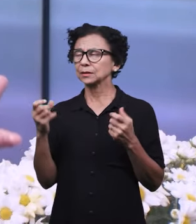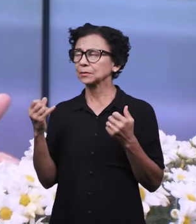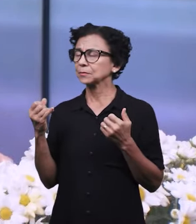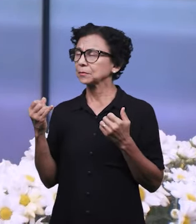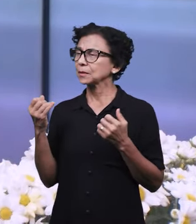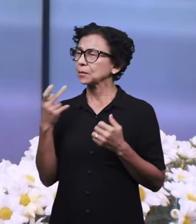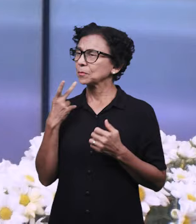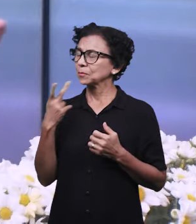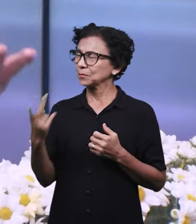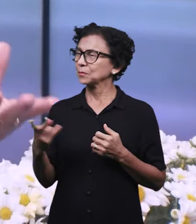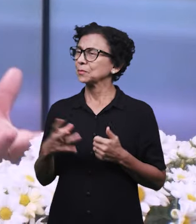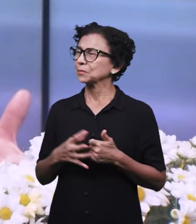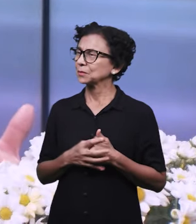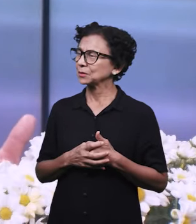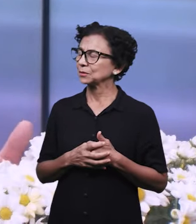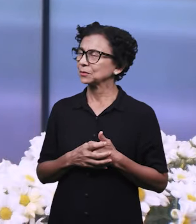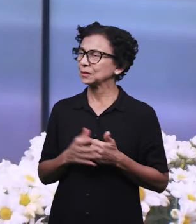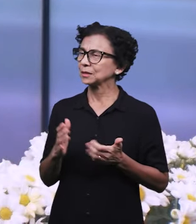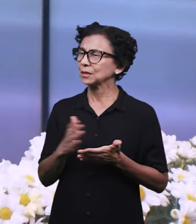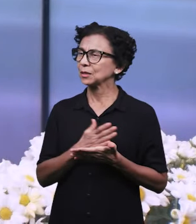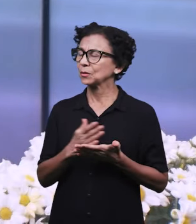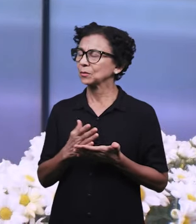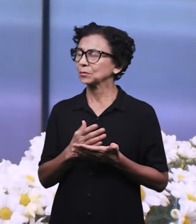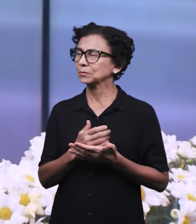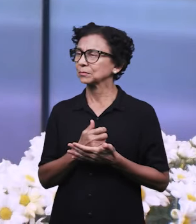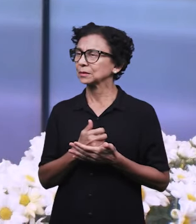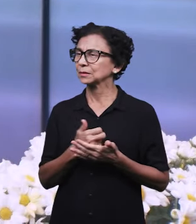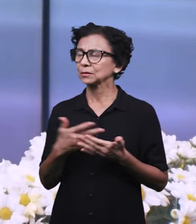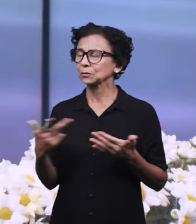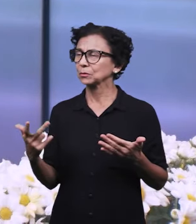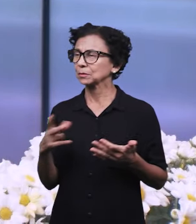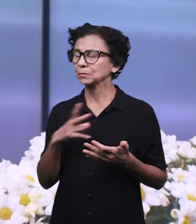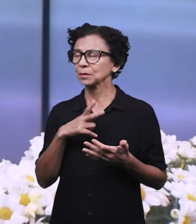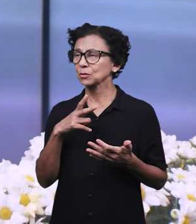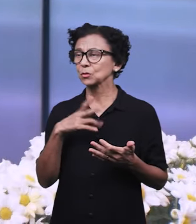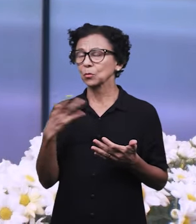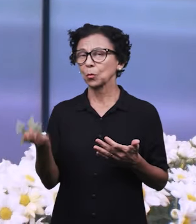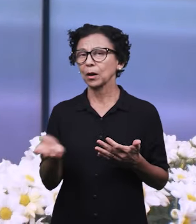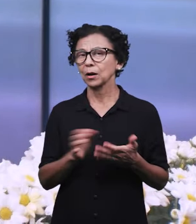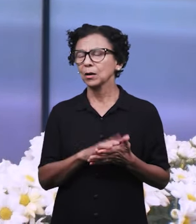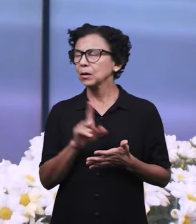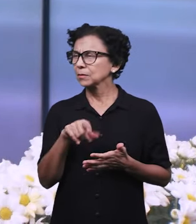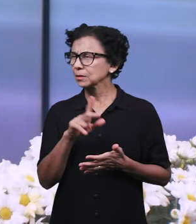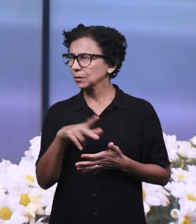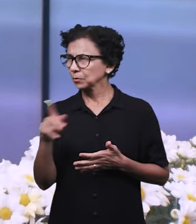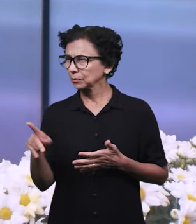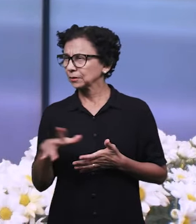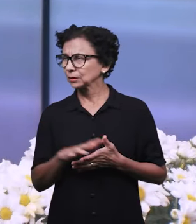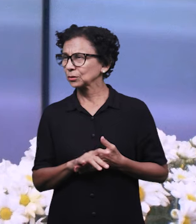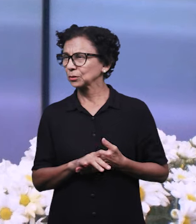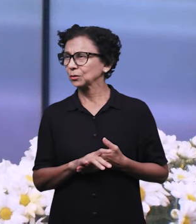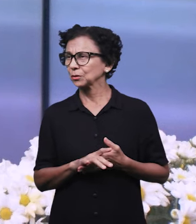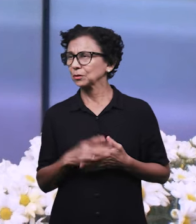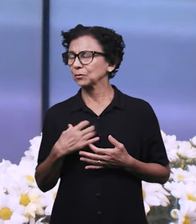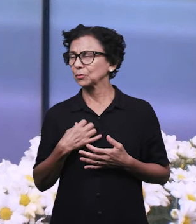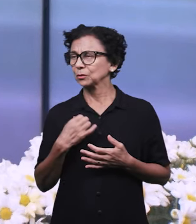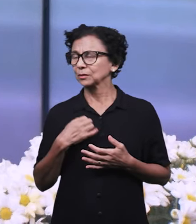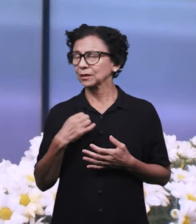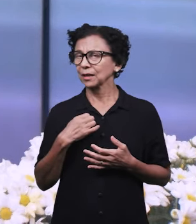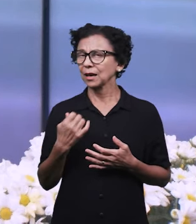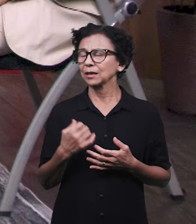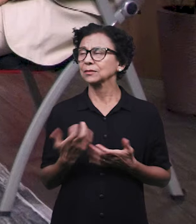vocês realizam como professores na vida profissional, como voluntários no grupo de Ciência e Fé. Acho que Amém.